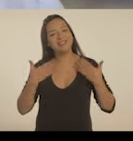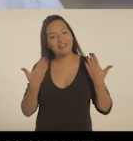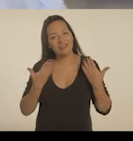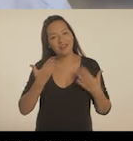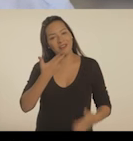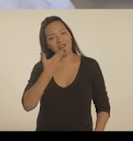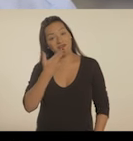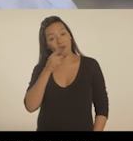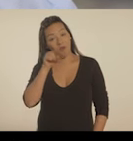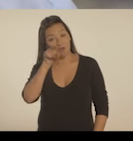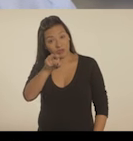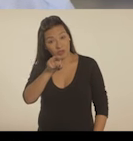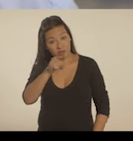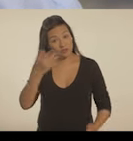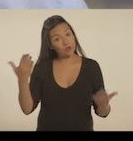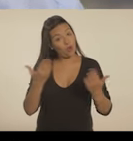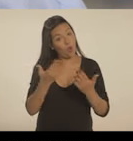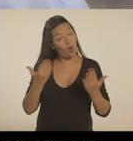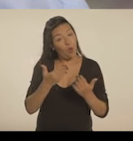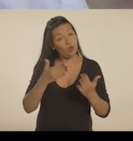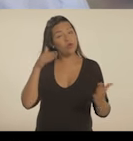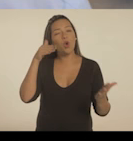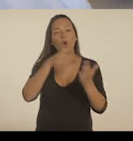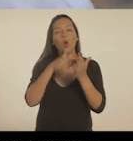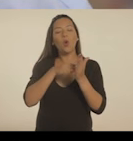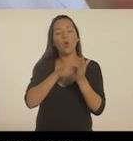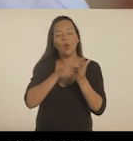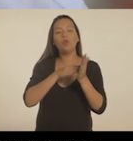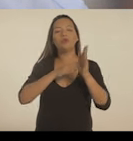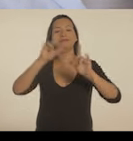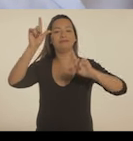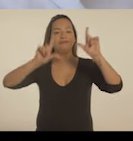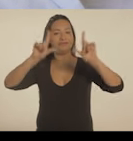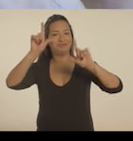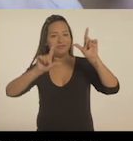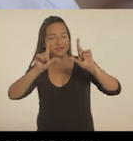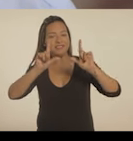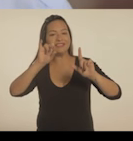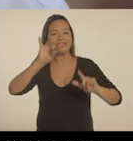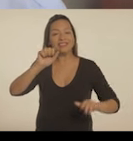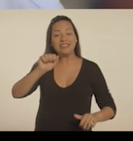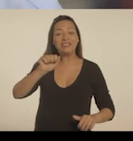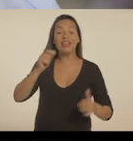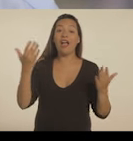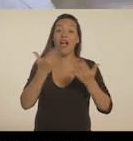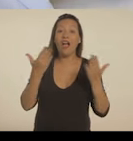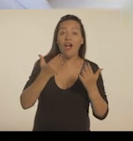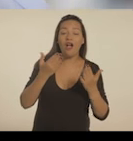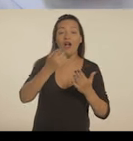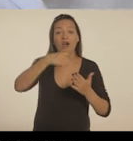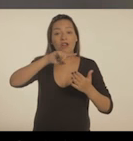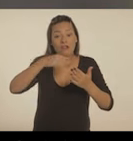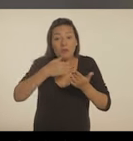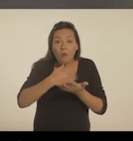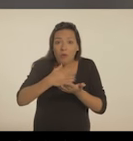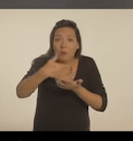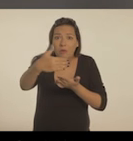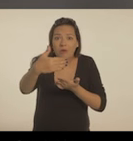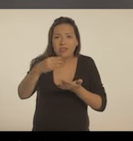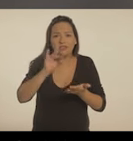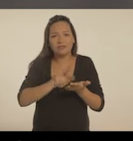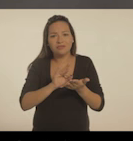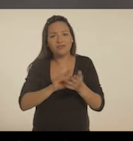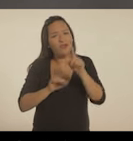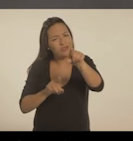É com muita alegria que me dirijo a você. Hoje é nosso último programa de televisão. Mas nossa caminhada só começou. Essa é uma eleição